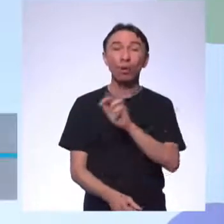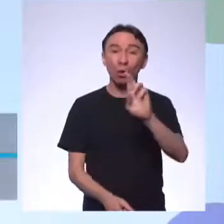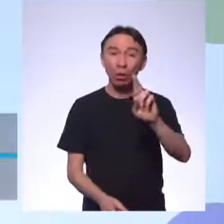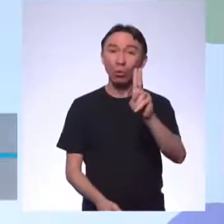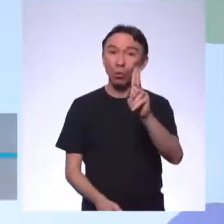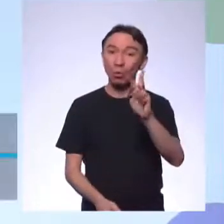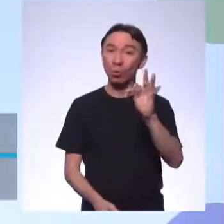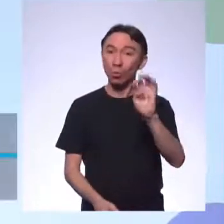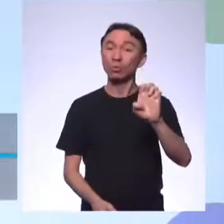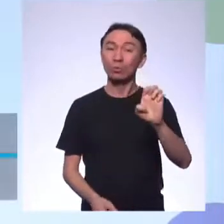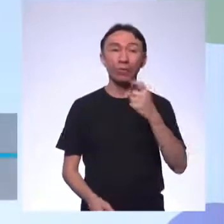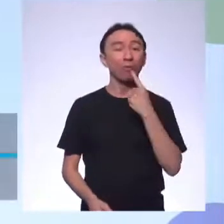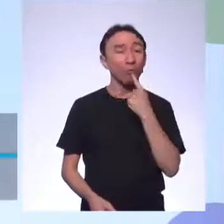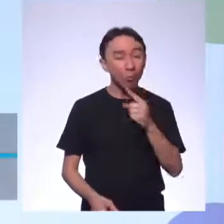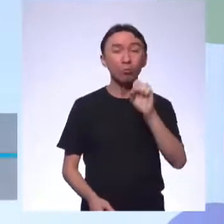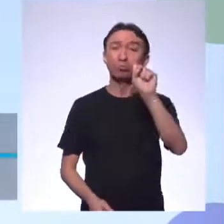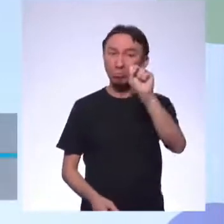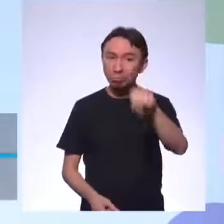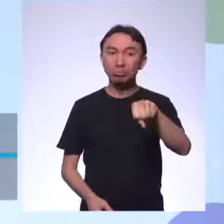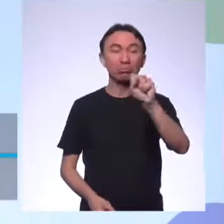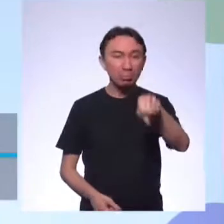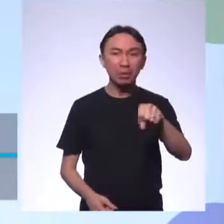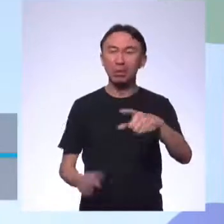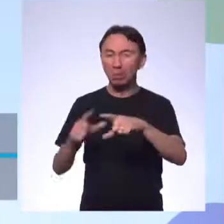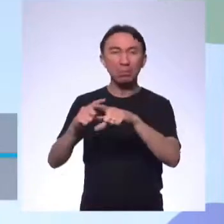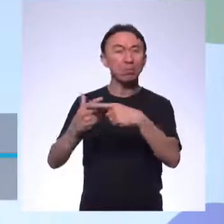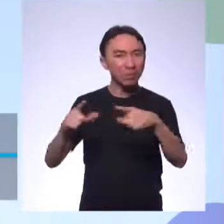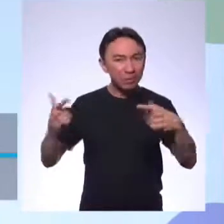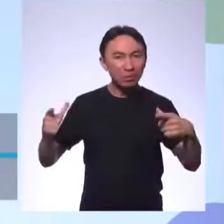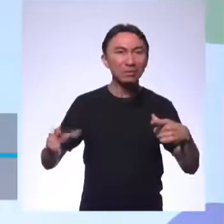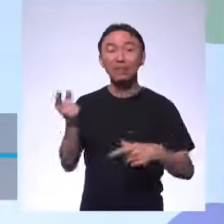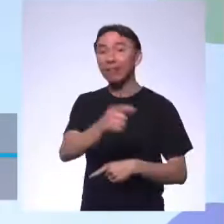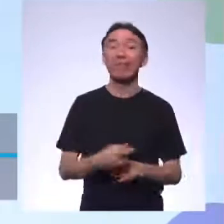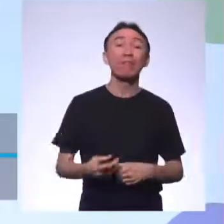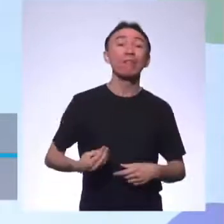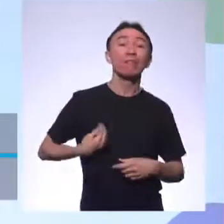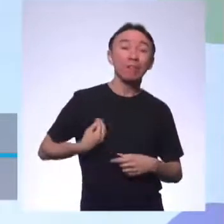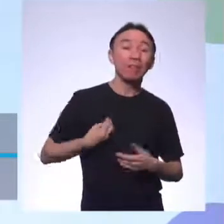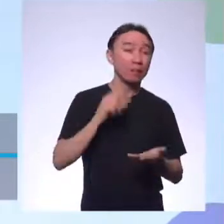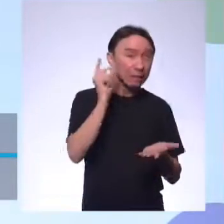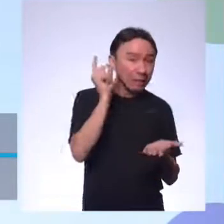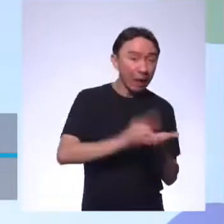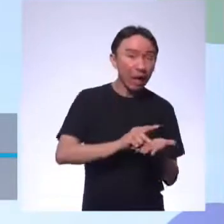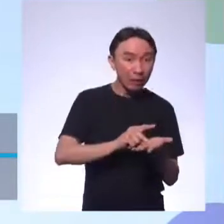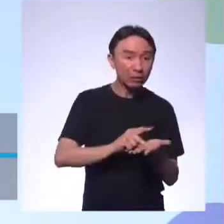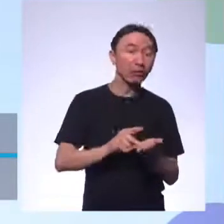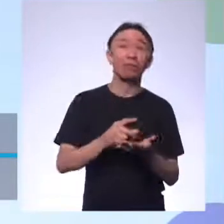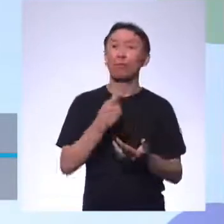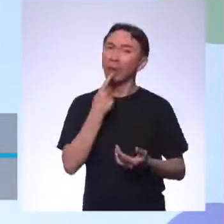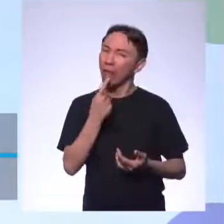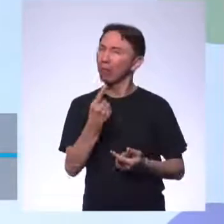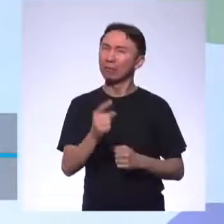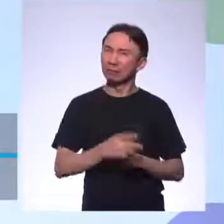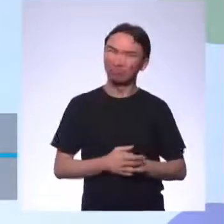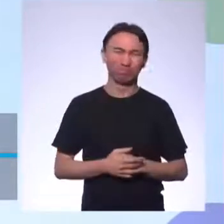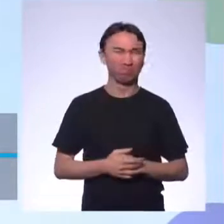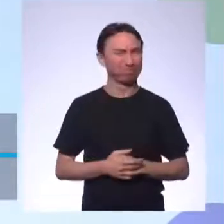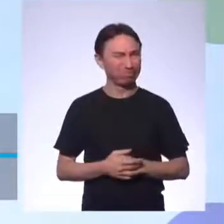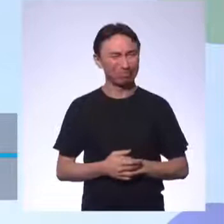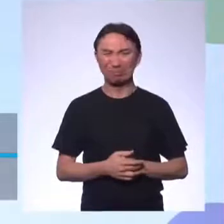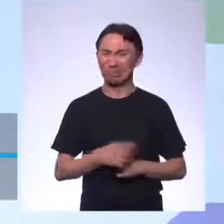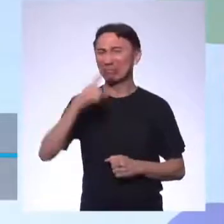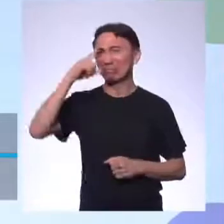que sim. A maioria aqui na vida real, opa, já tem um que não. Na vida Não, como real, assim acho não? difícil ter esse